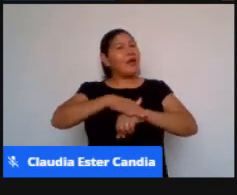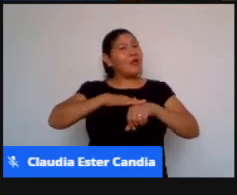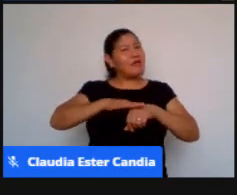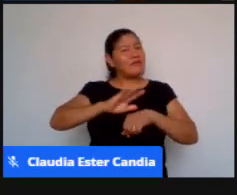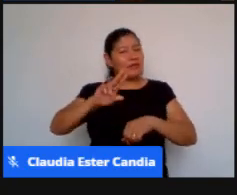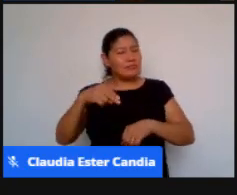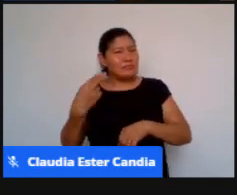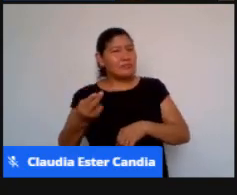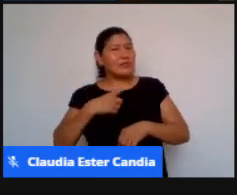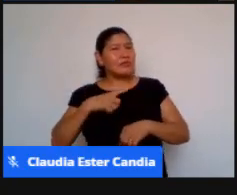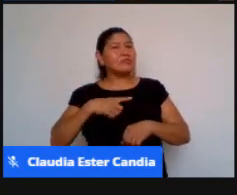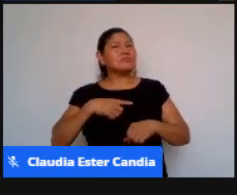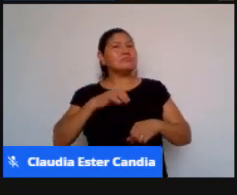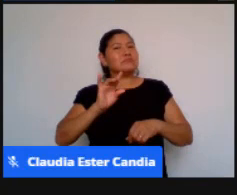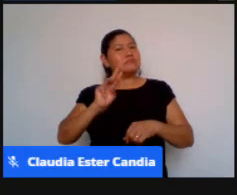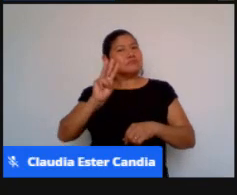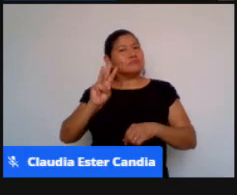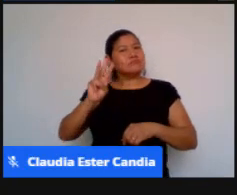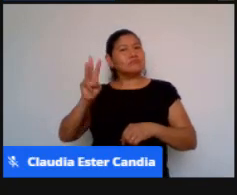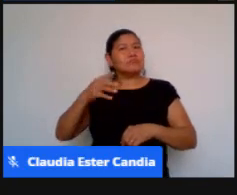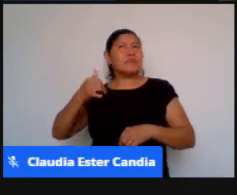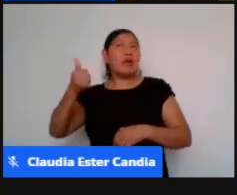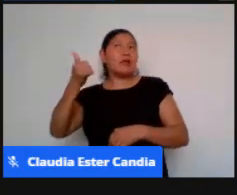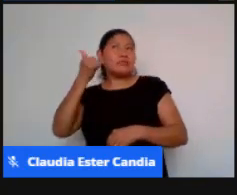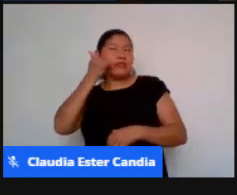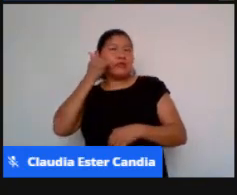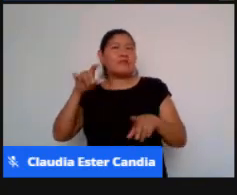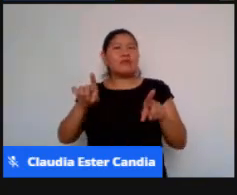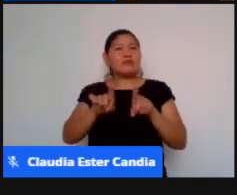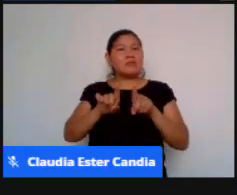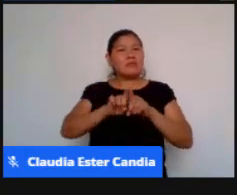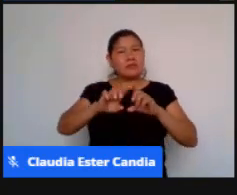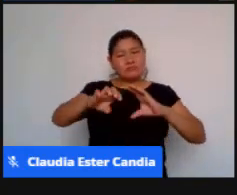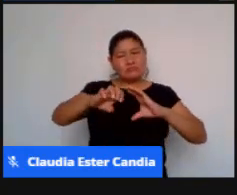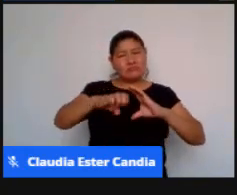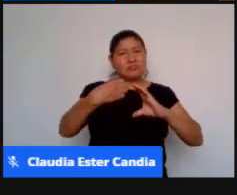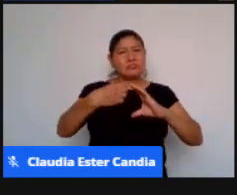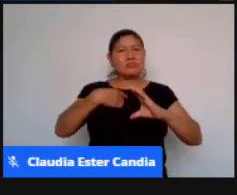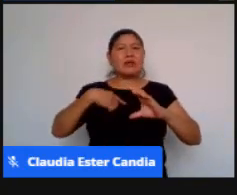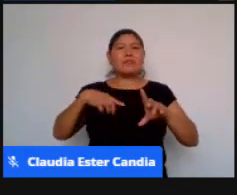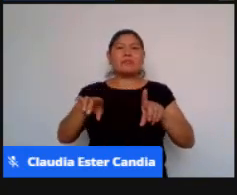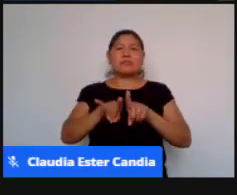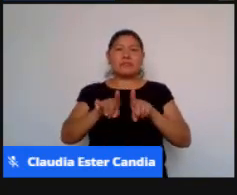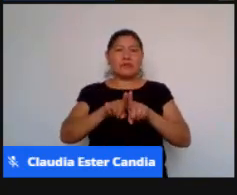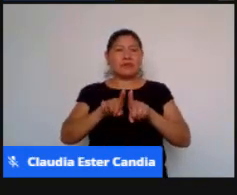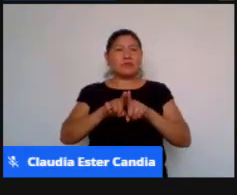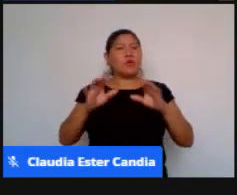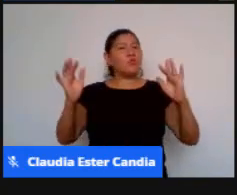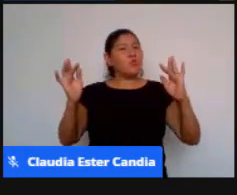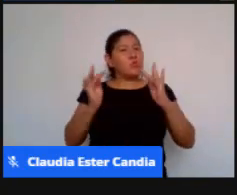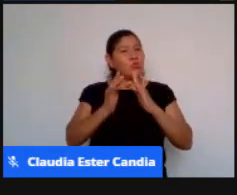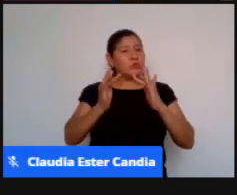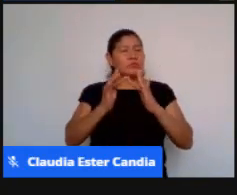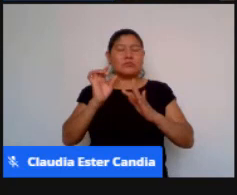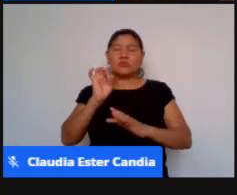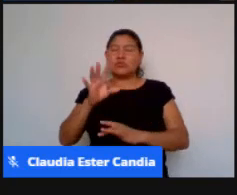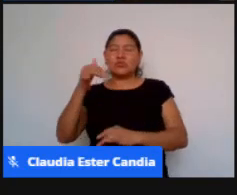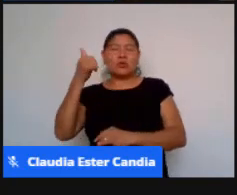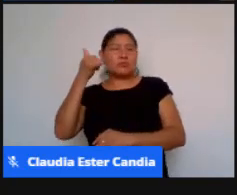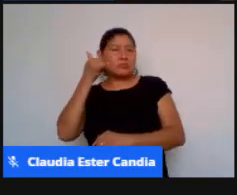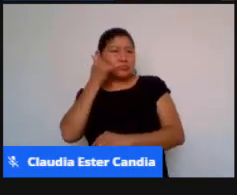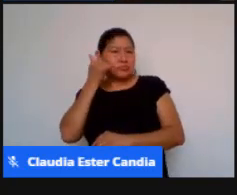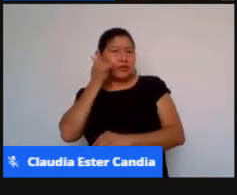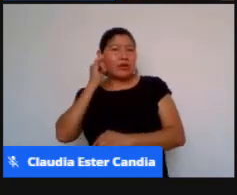lá do ensino fundamental e médio do sexto ao nono, 2020 3844. Então é só vocês ligarem que nós